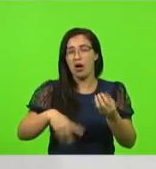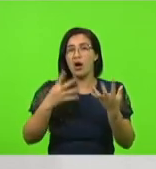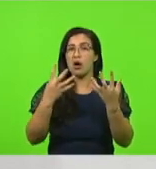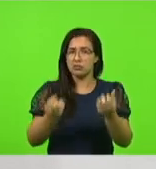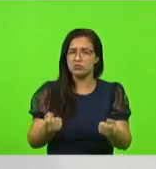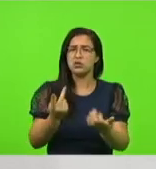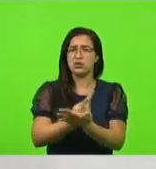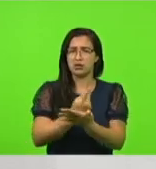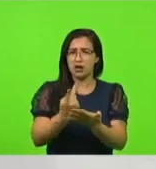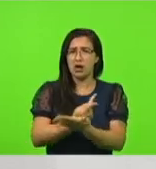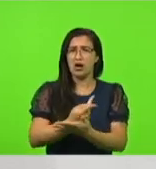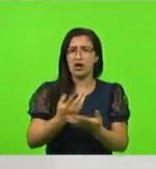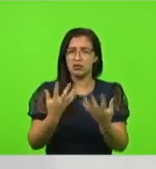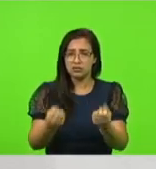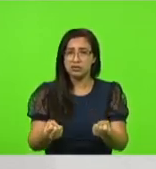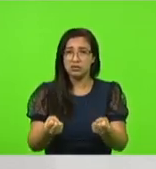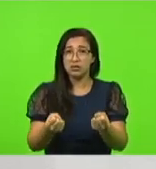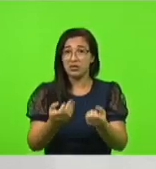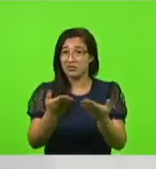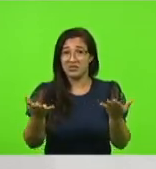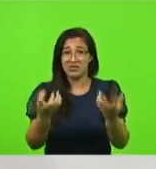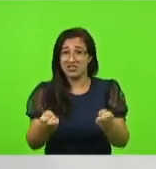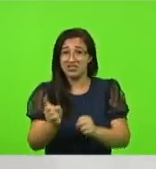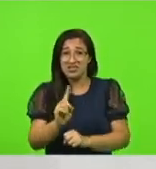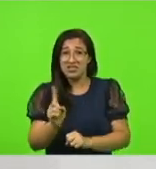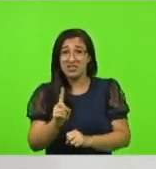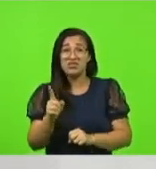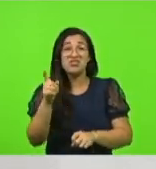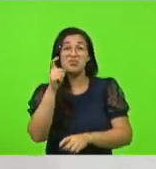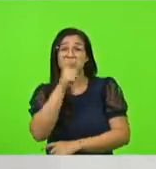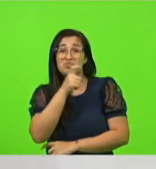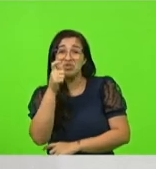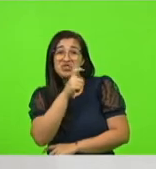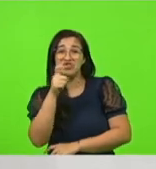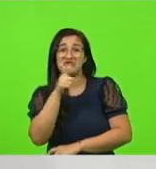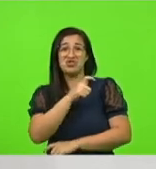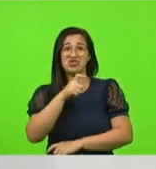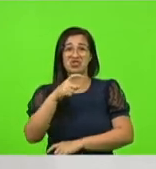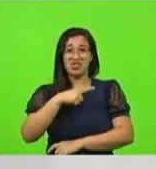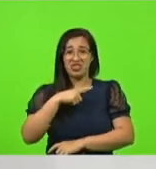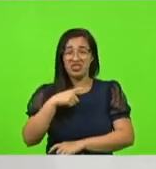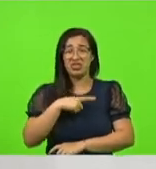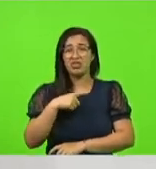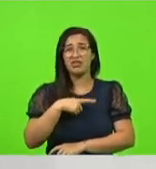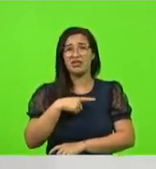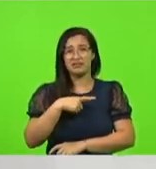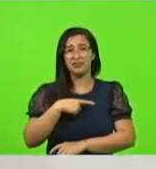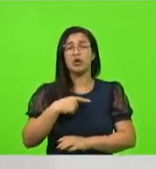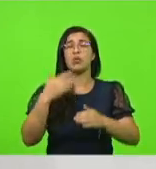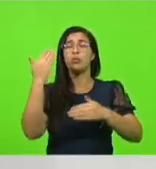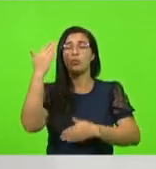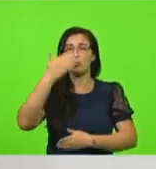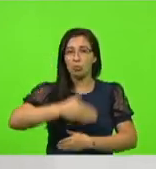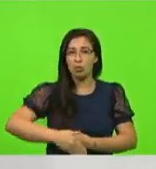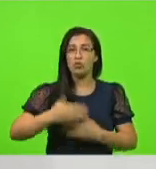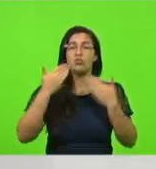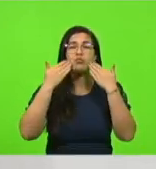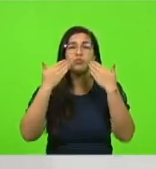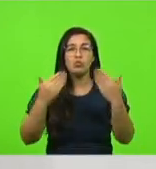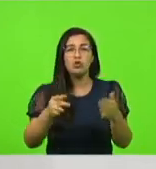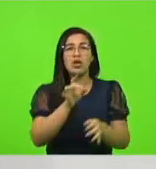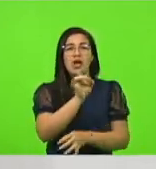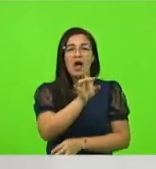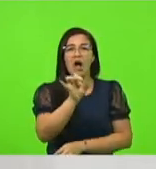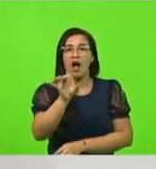não admitem. E mais que isso, mentem. São mentirosos. E eu vou comprovar também, vou trazer aqui e mostrar cada uma